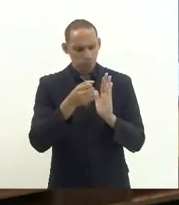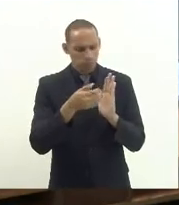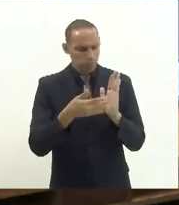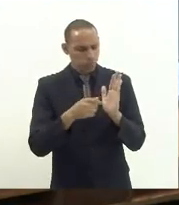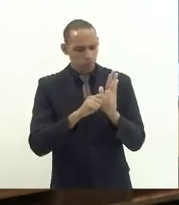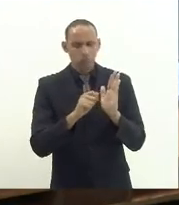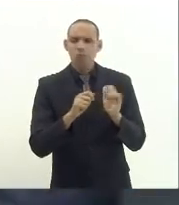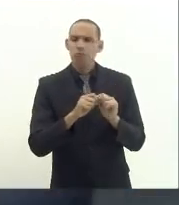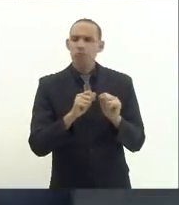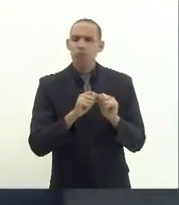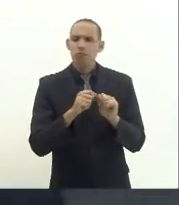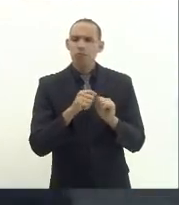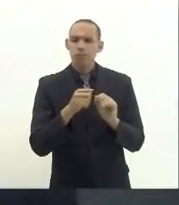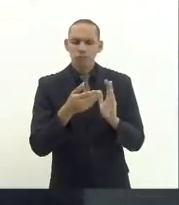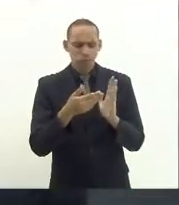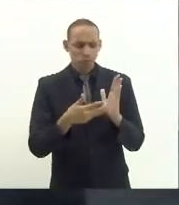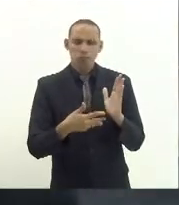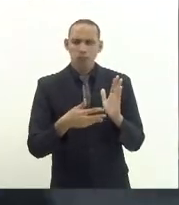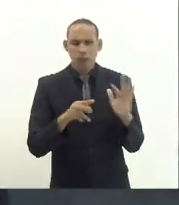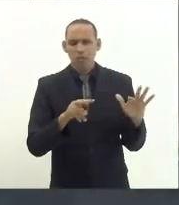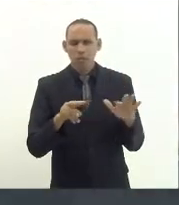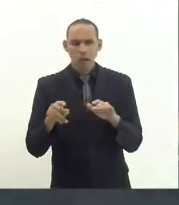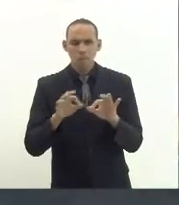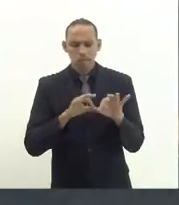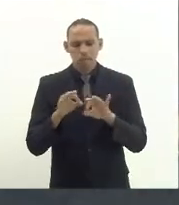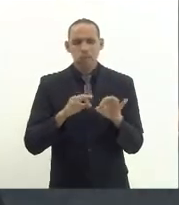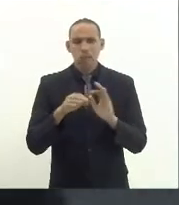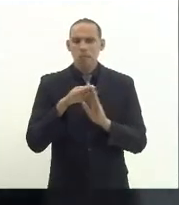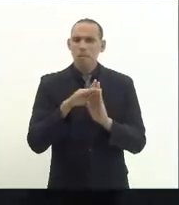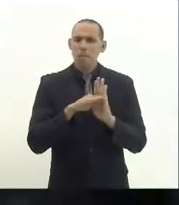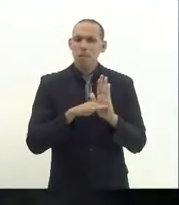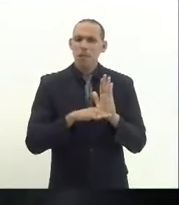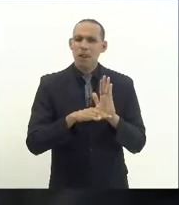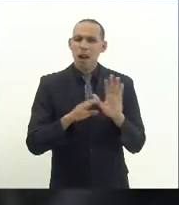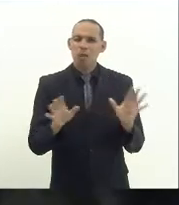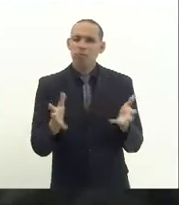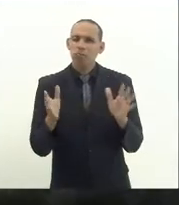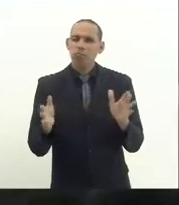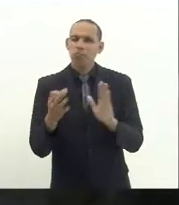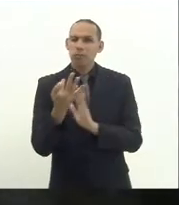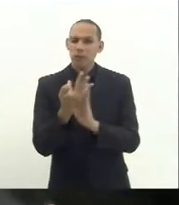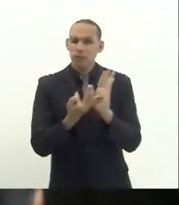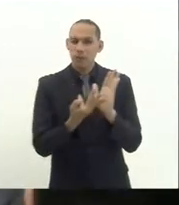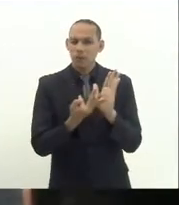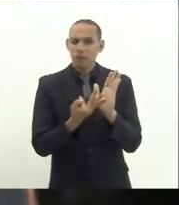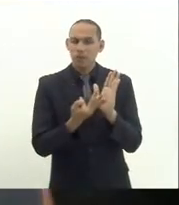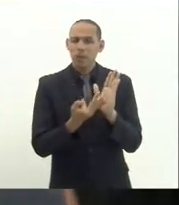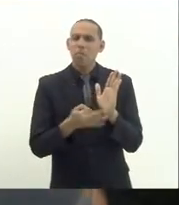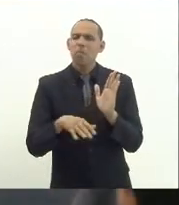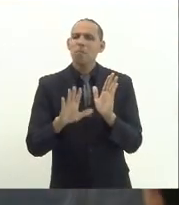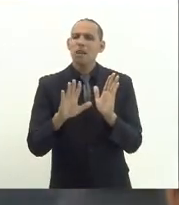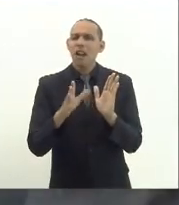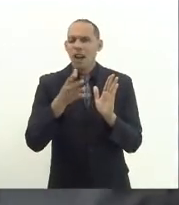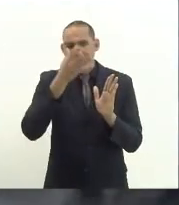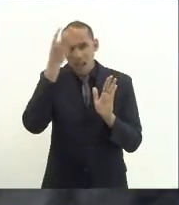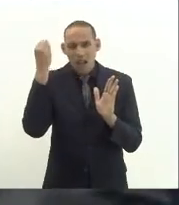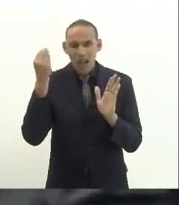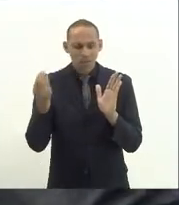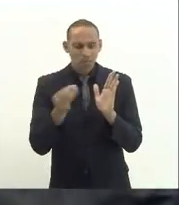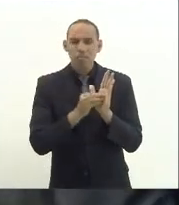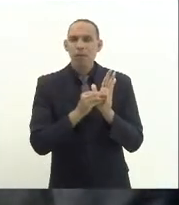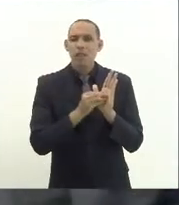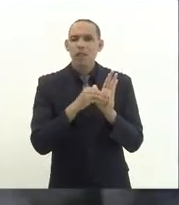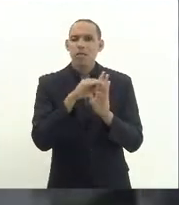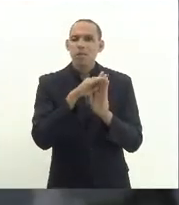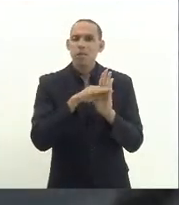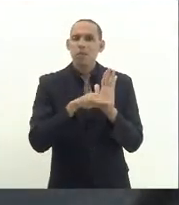é só fez a pauta ao longo dessa semana de incentivos fiscais mas esqueceu de trazer a